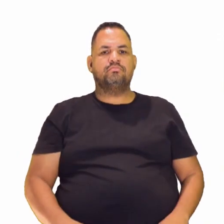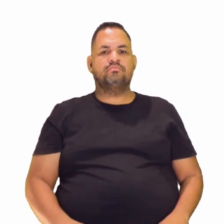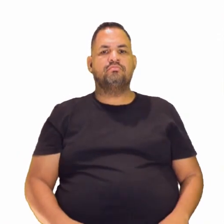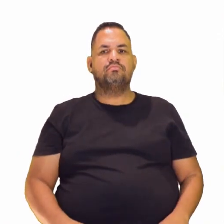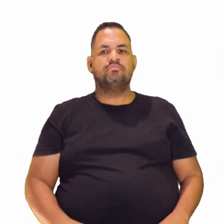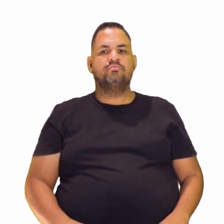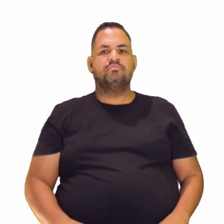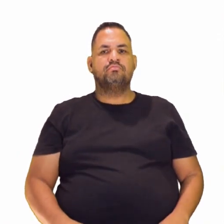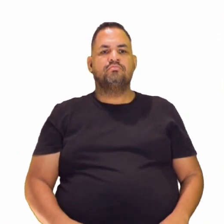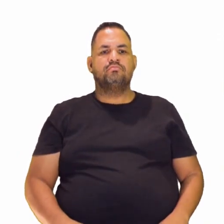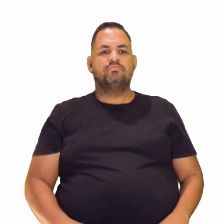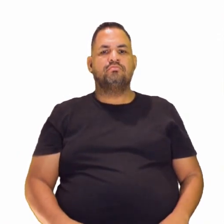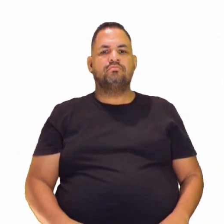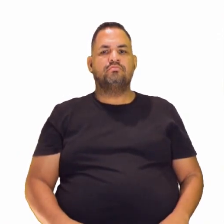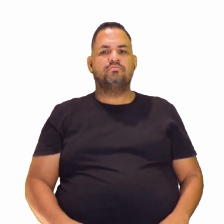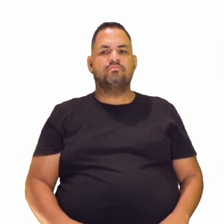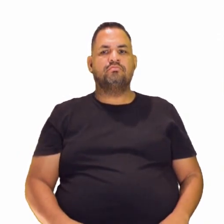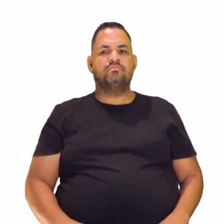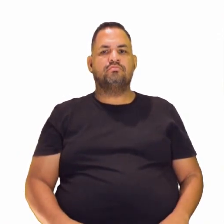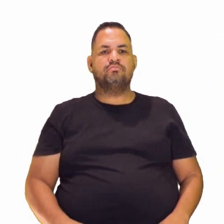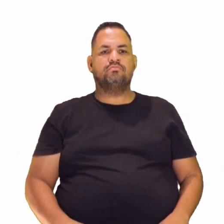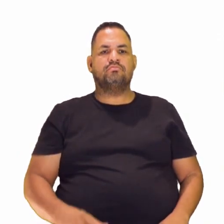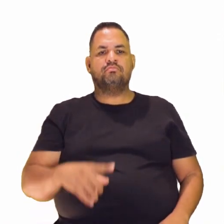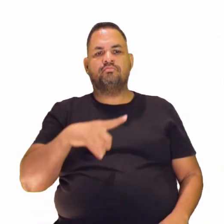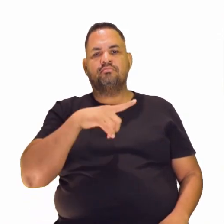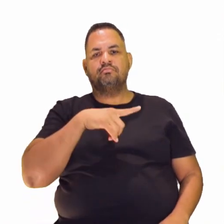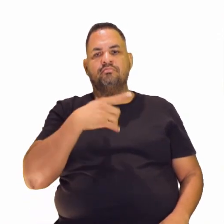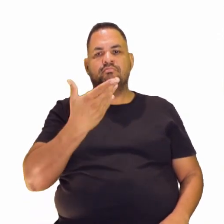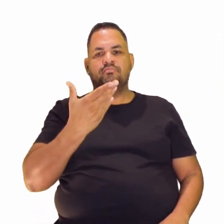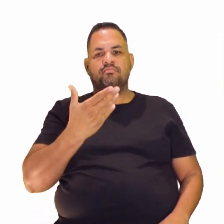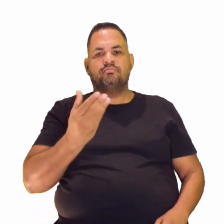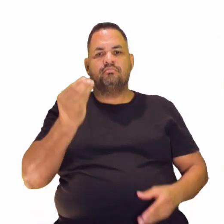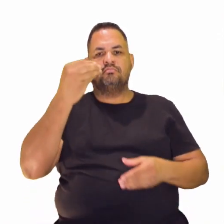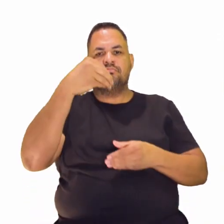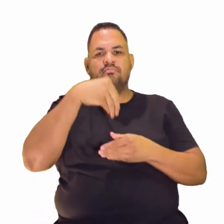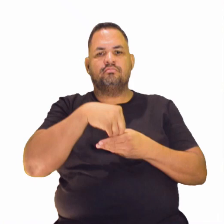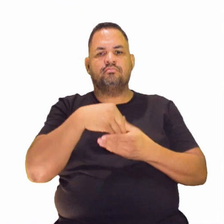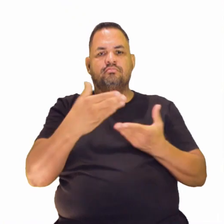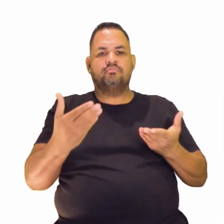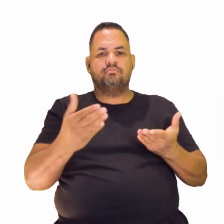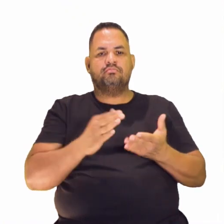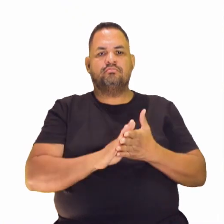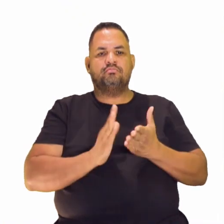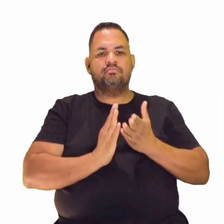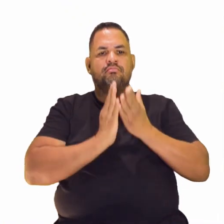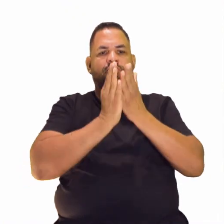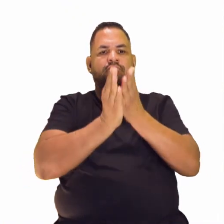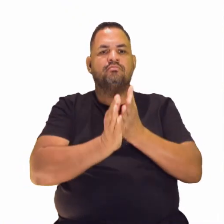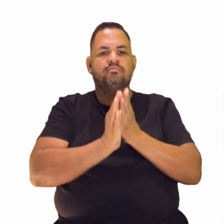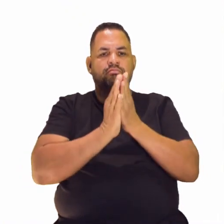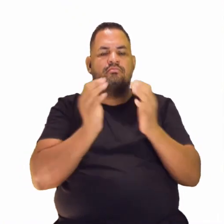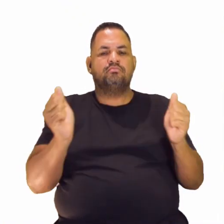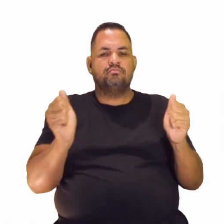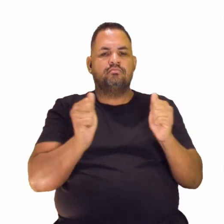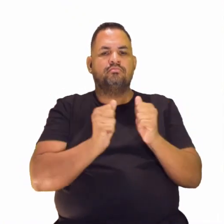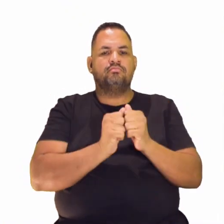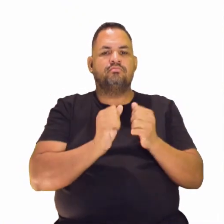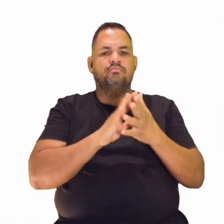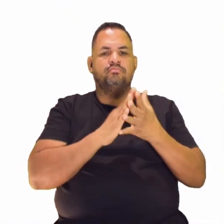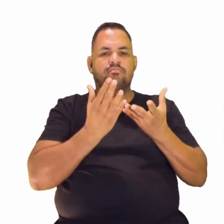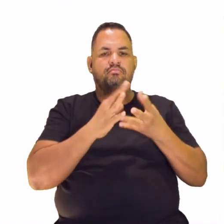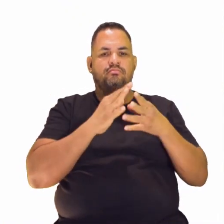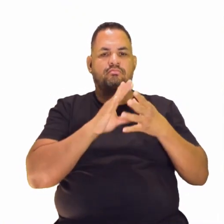Então, aqui do ponto de vista de quem estava dentro da embarcação que estava se aproximando da Terra.